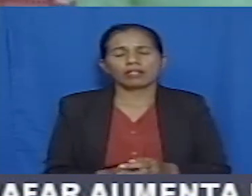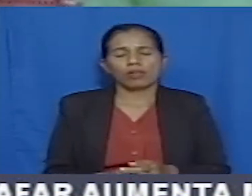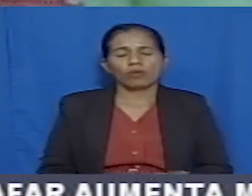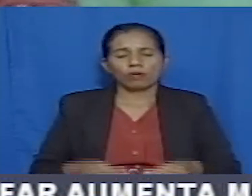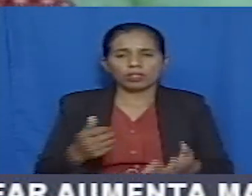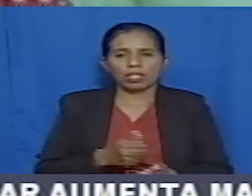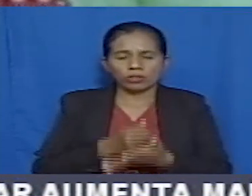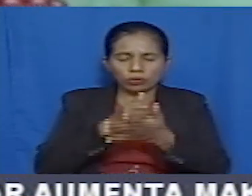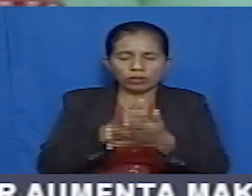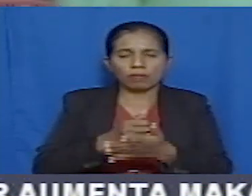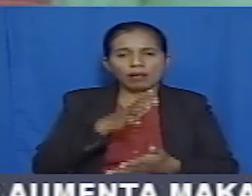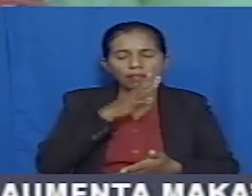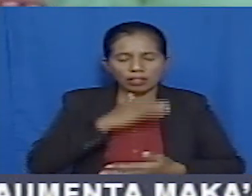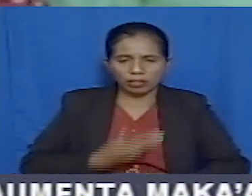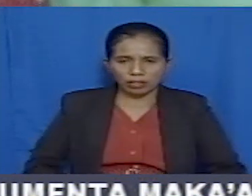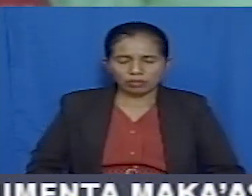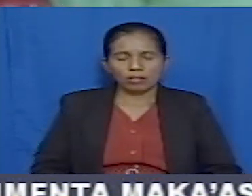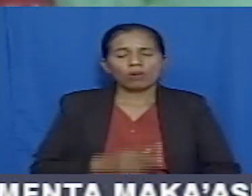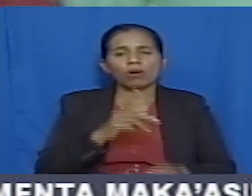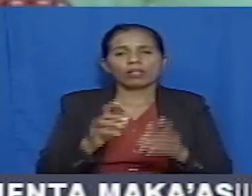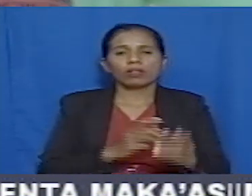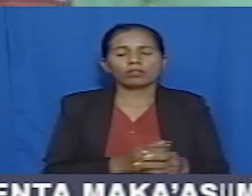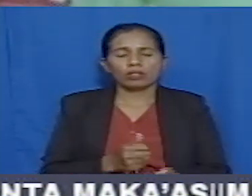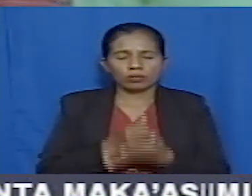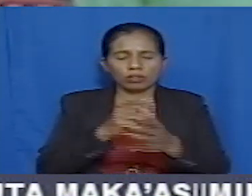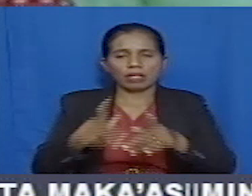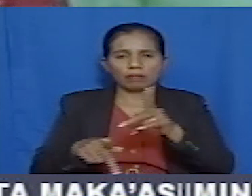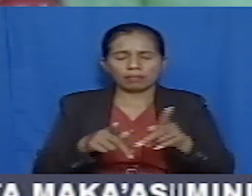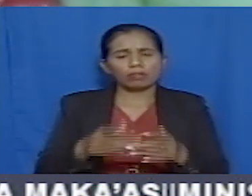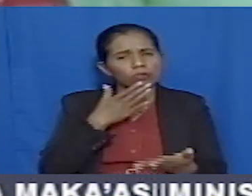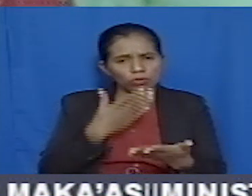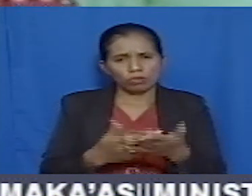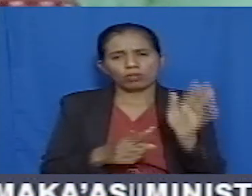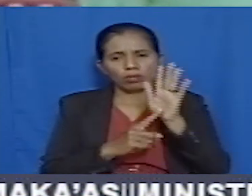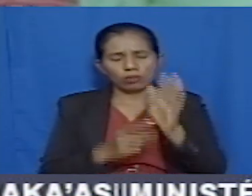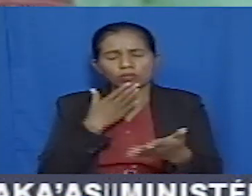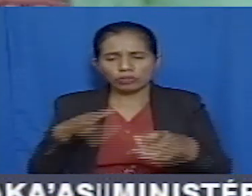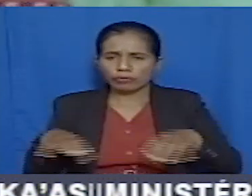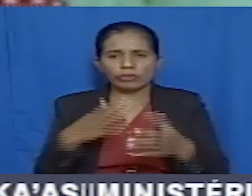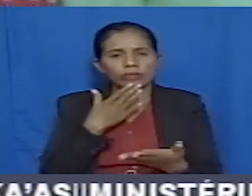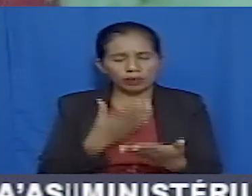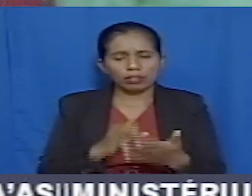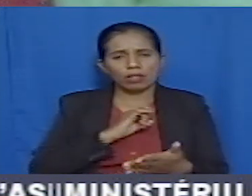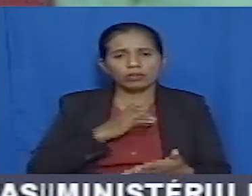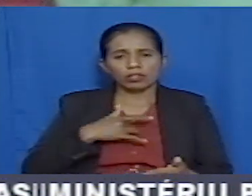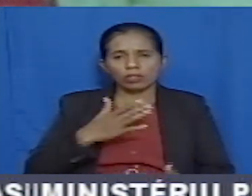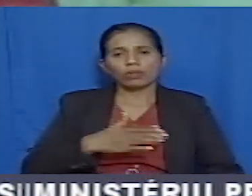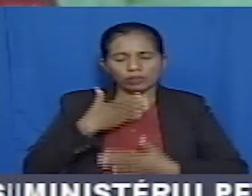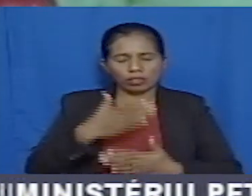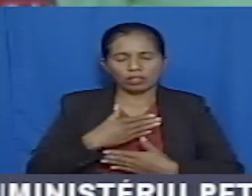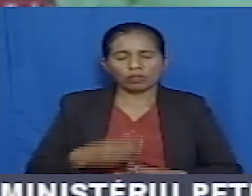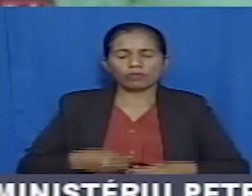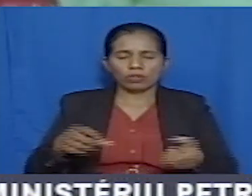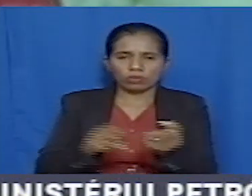rua, será. Tratamento para malnutrição, planejamento de família, capaz de ter, e estou contente com